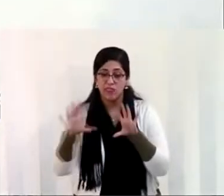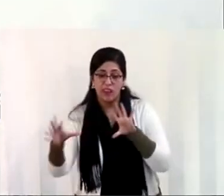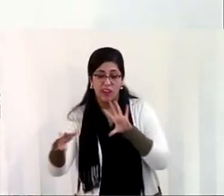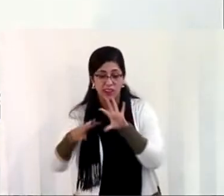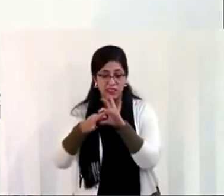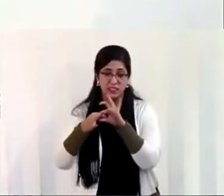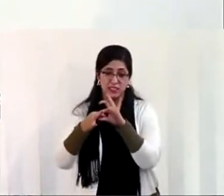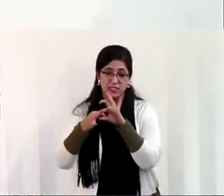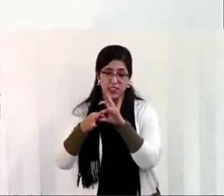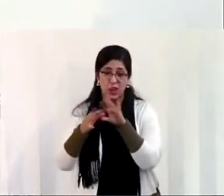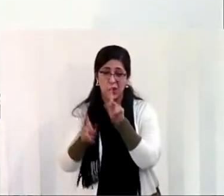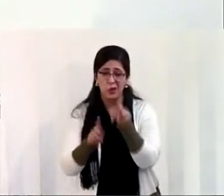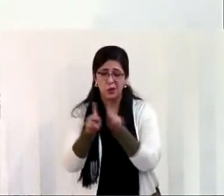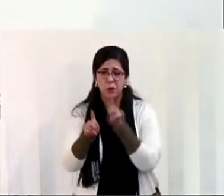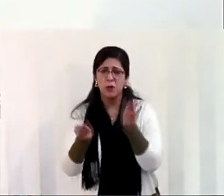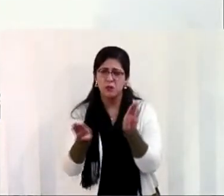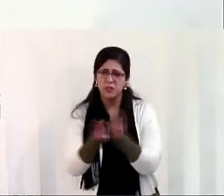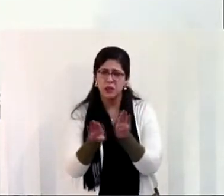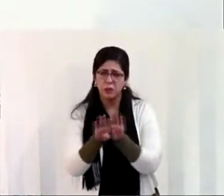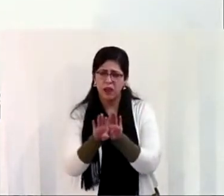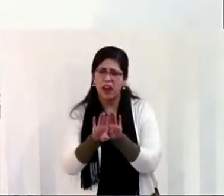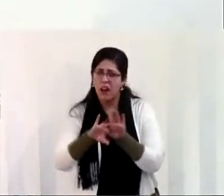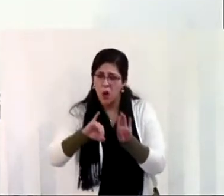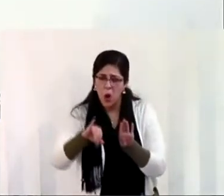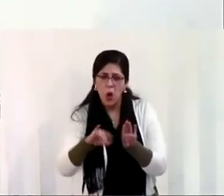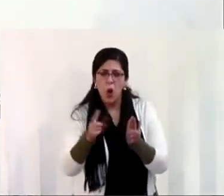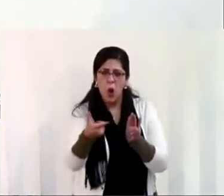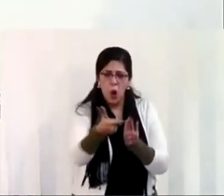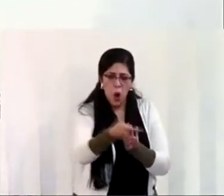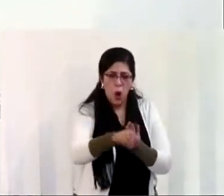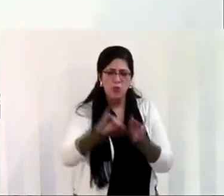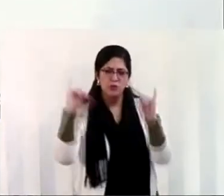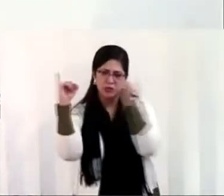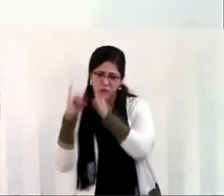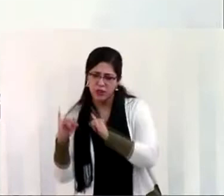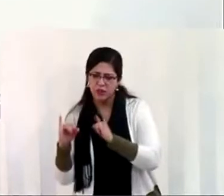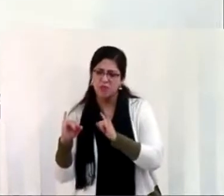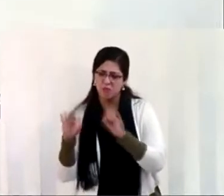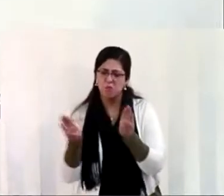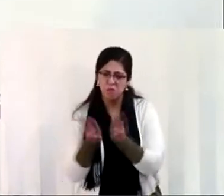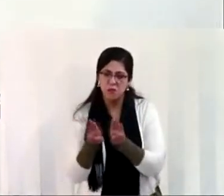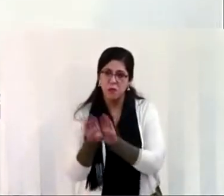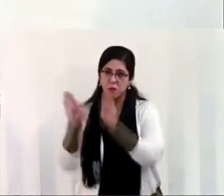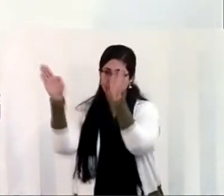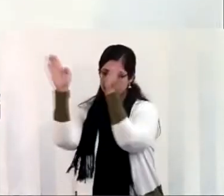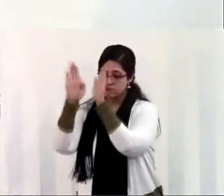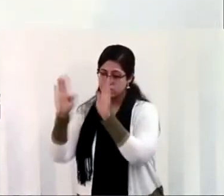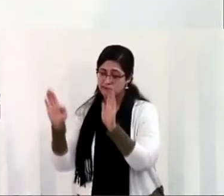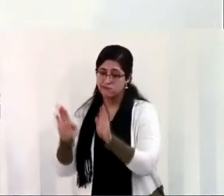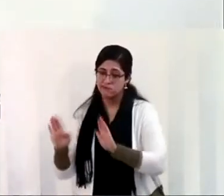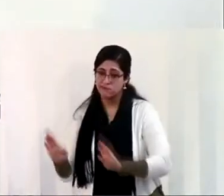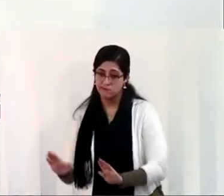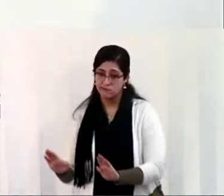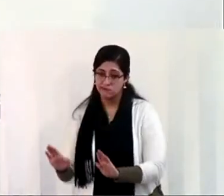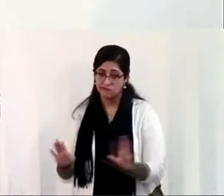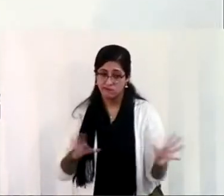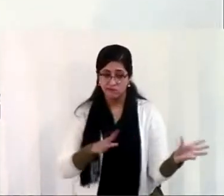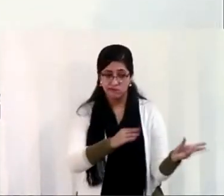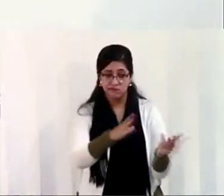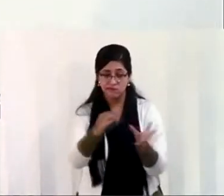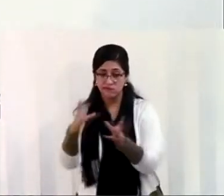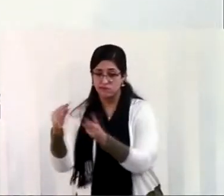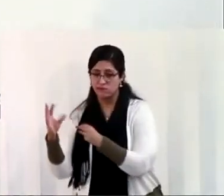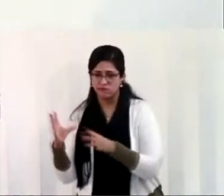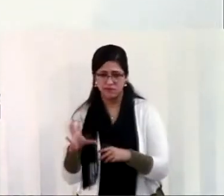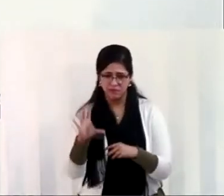Esse é o ambiente. É um ambiente poluído, é um ambiente difícil, é um ambiente em que cada um pensa de um jeito, é um ambiente em que